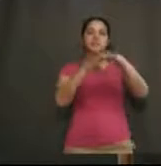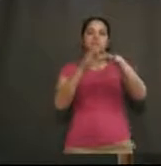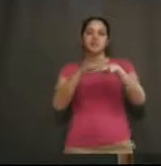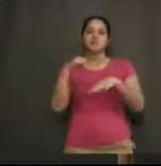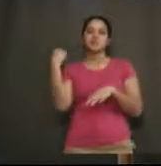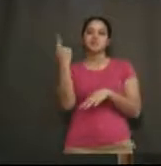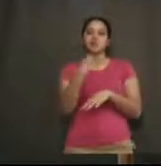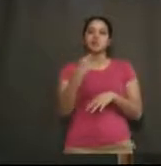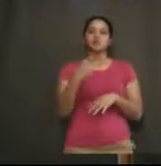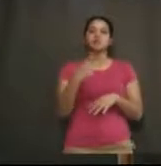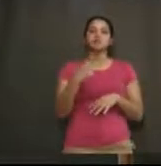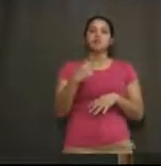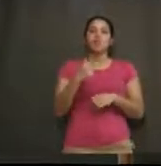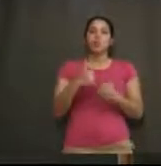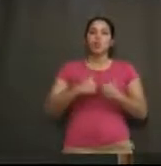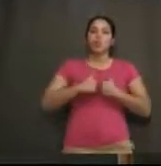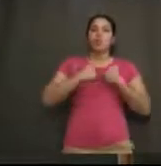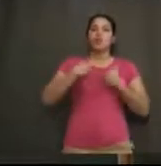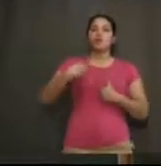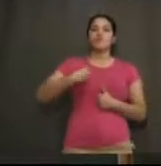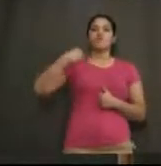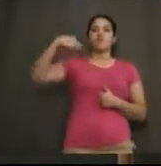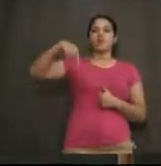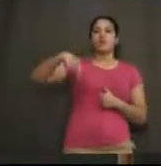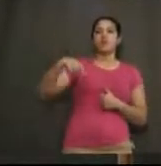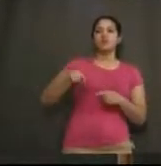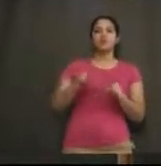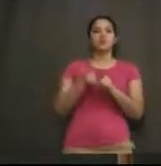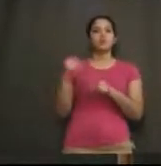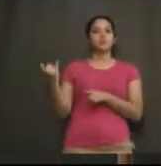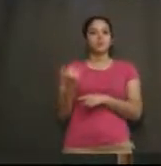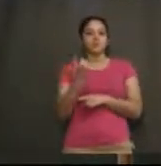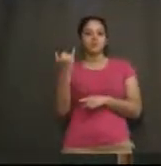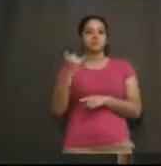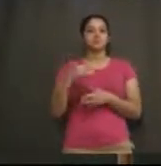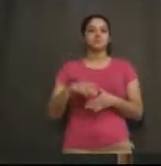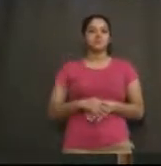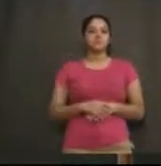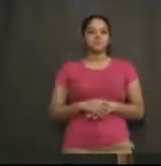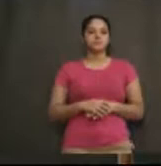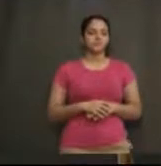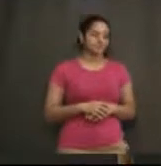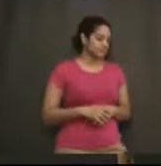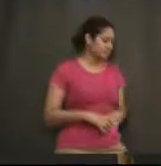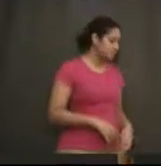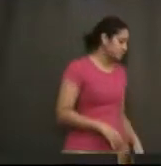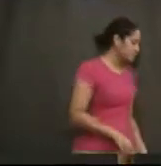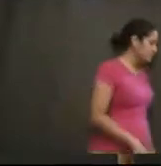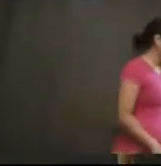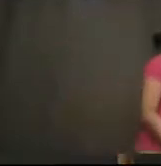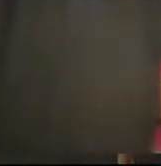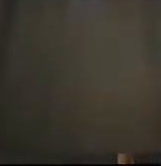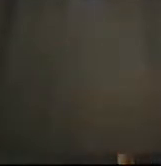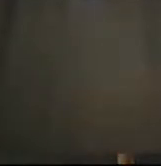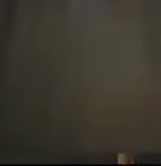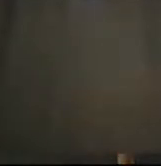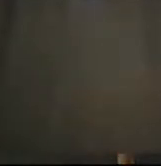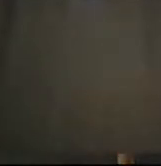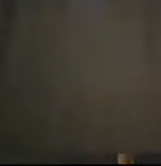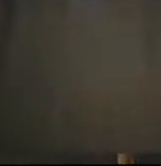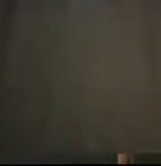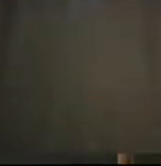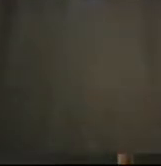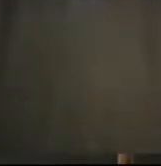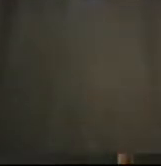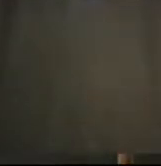sediar também. Foi um evento importantíssimo, que vale ressaltar aqui, né, coordenado pela professora Juliana Canella, e ele